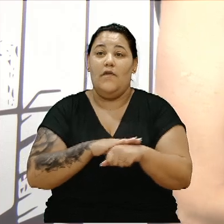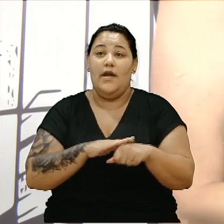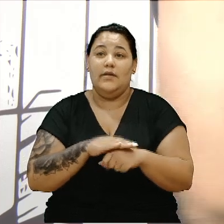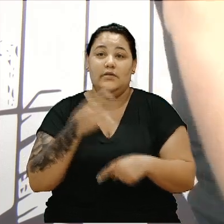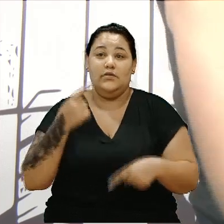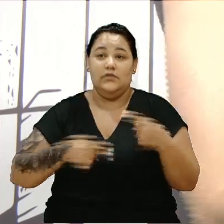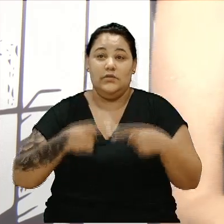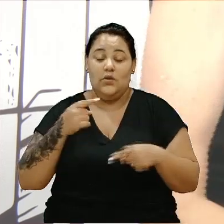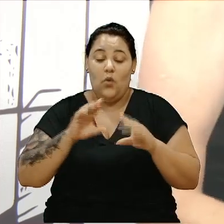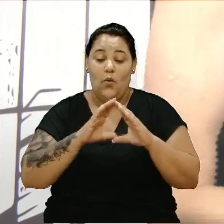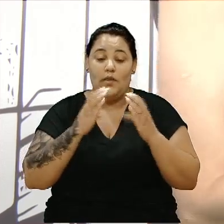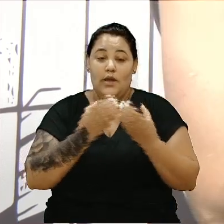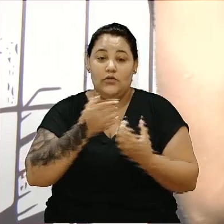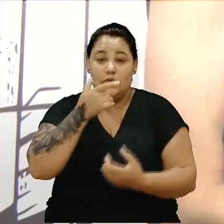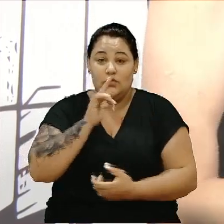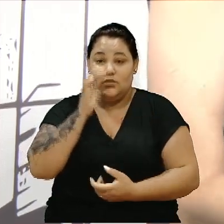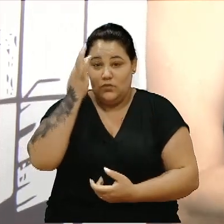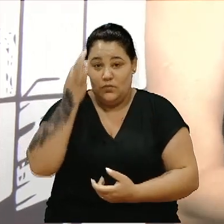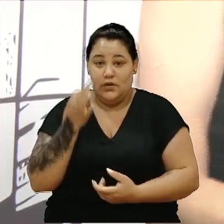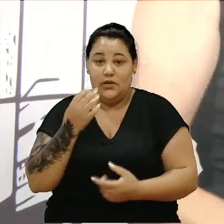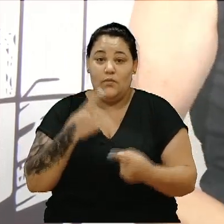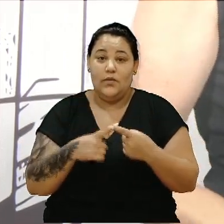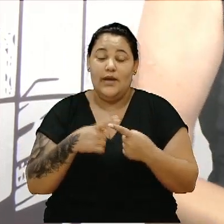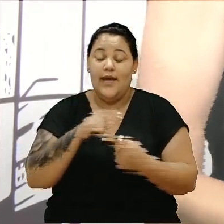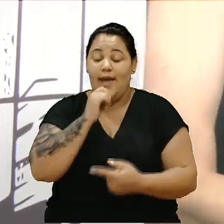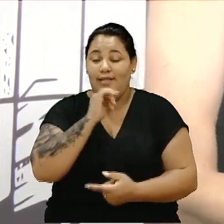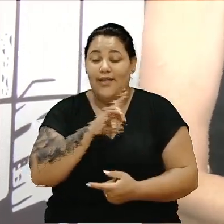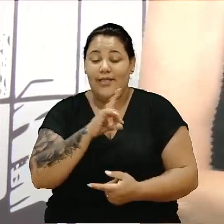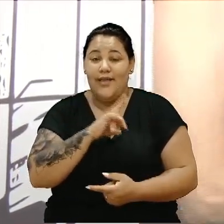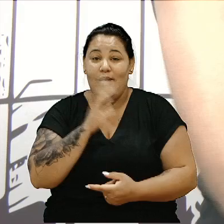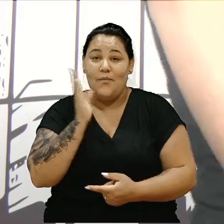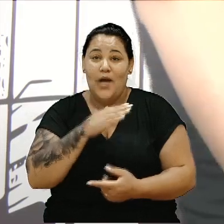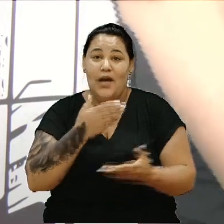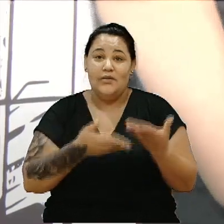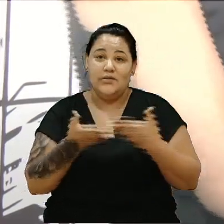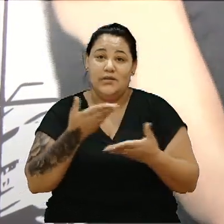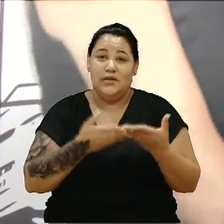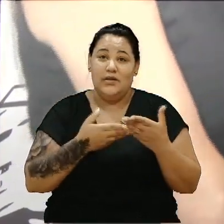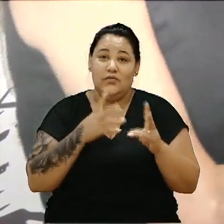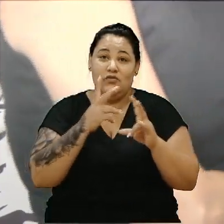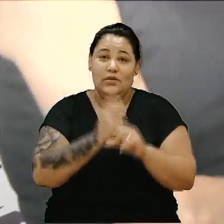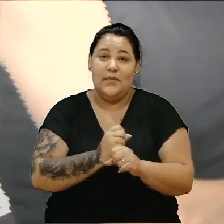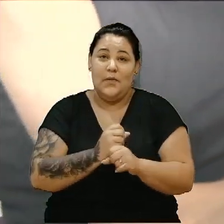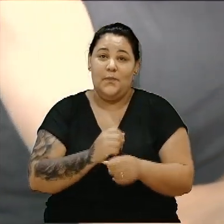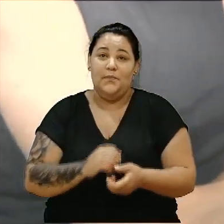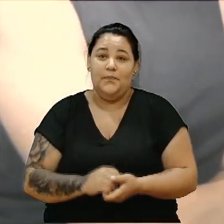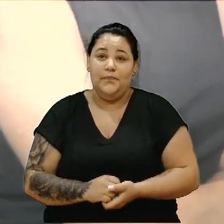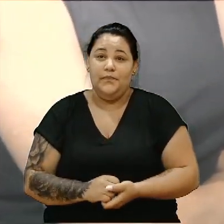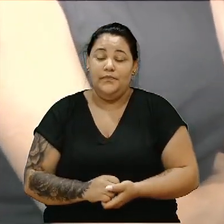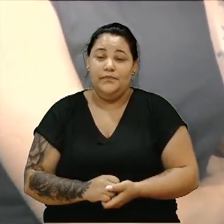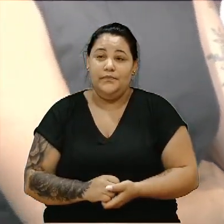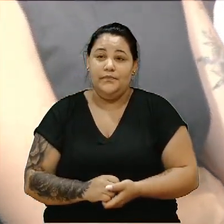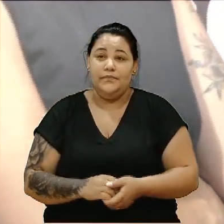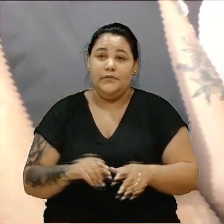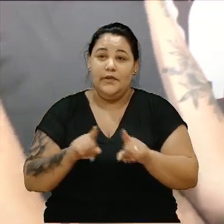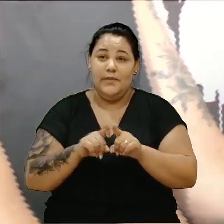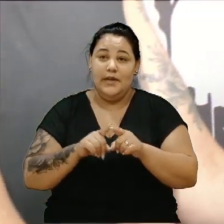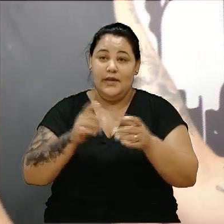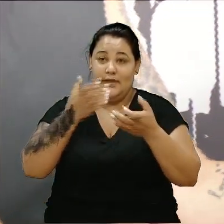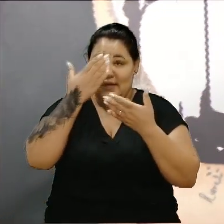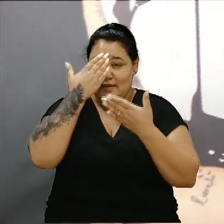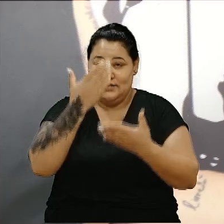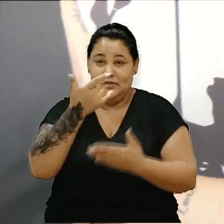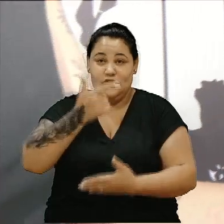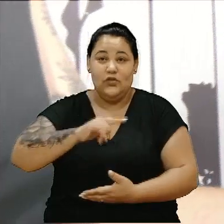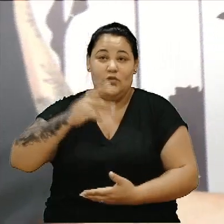para a gente entender por que ainda tem tantos maus tratos contra animais. Isso mesmo. Agradecendo novamente os